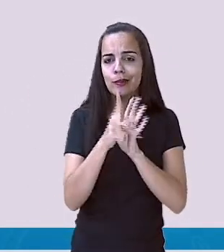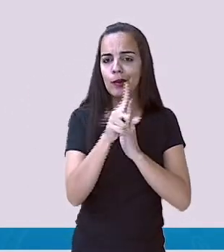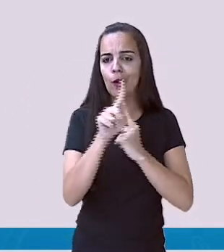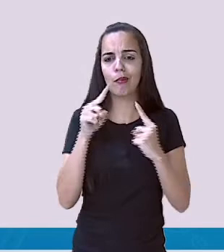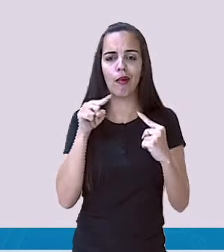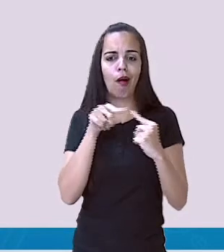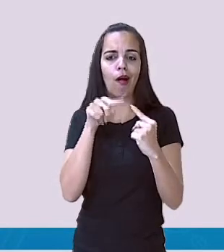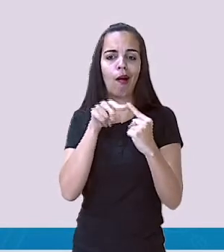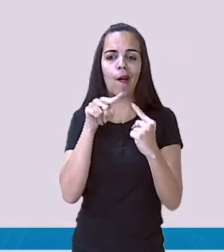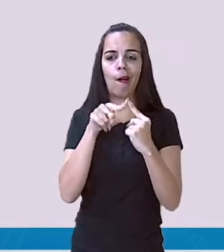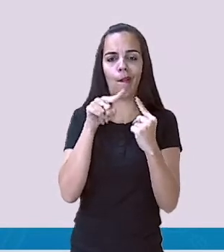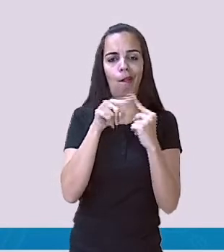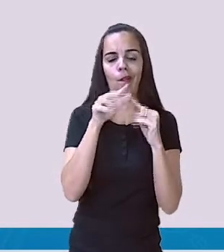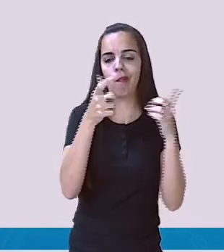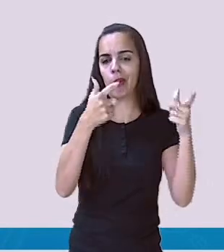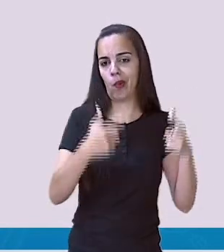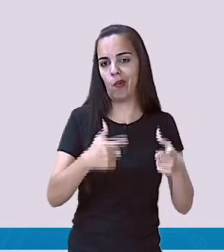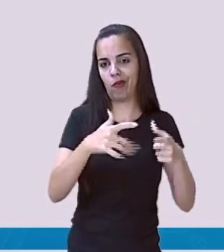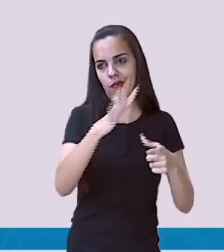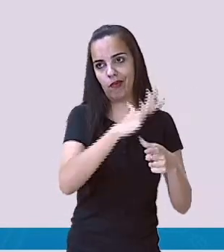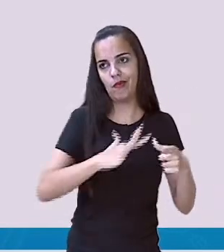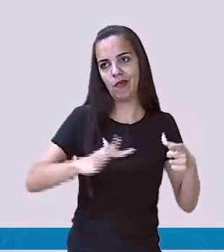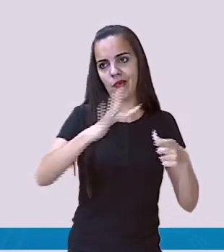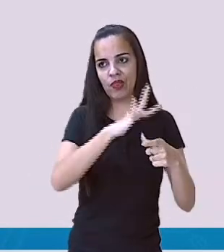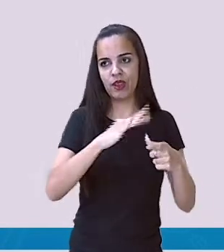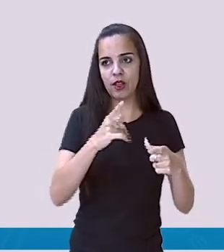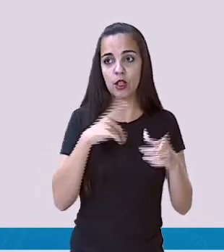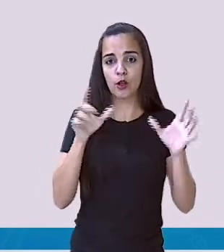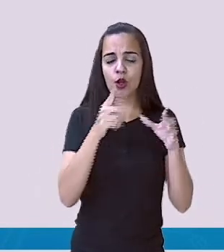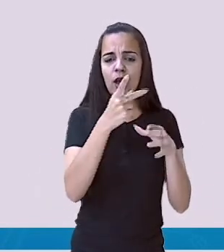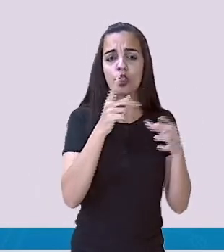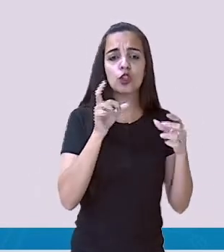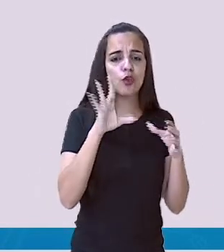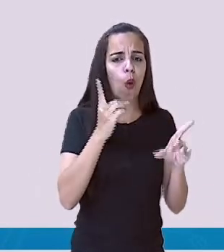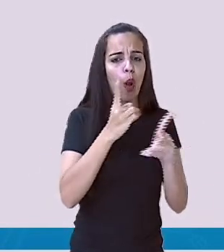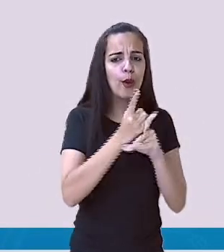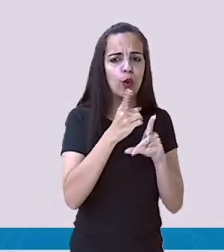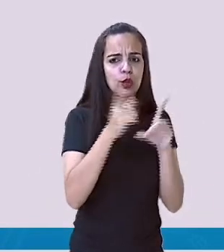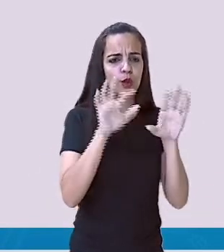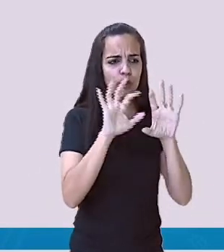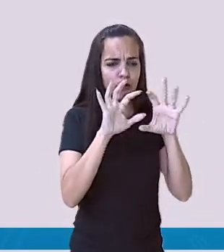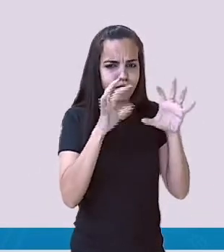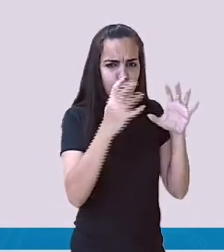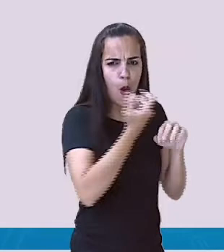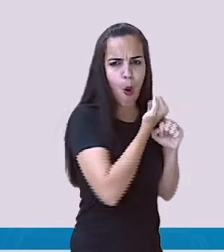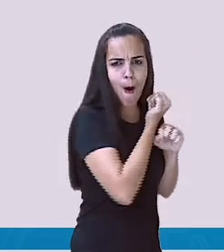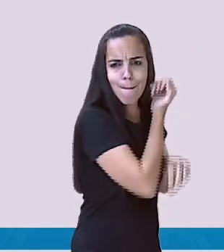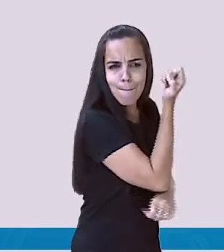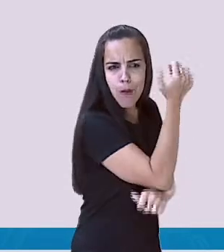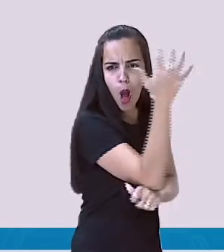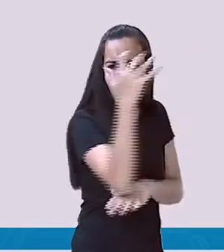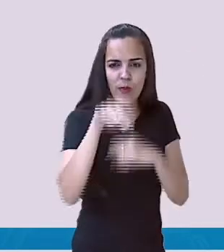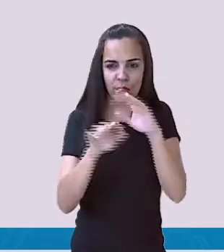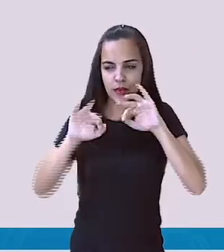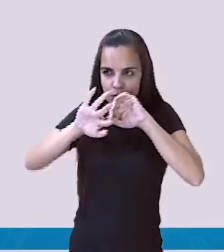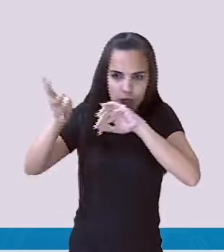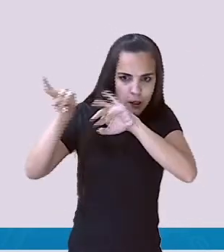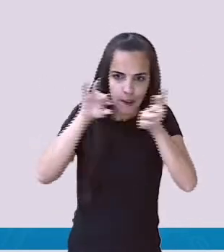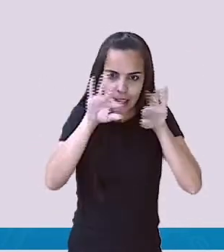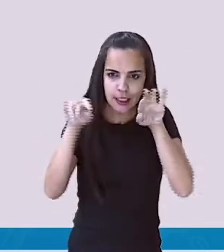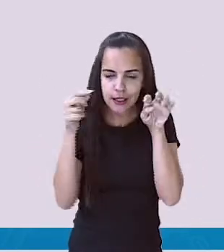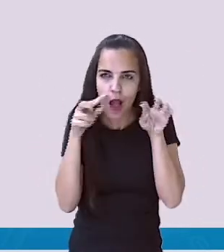Muitas vezes a gente vê cachoeiras muito fechadas, em lugares muito fechados, outras vezes a gente vê